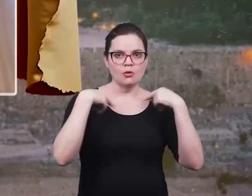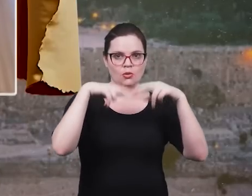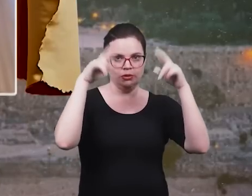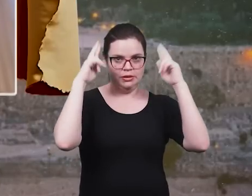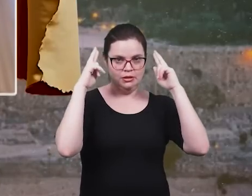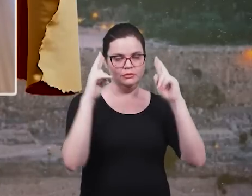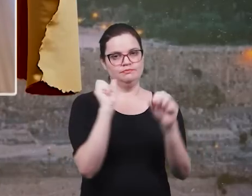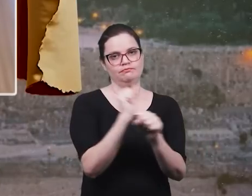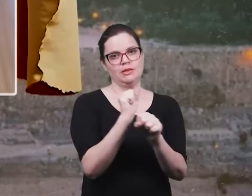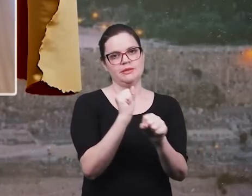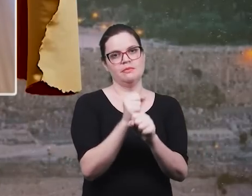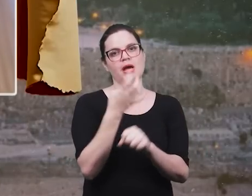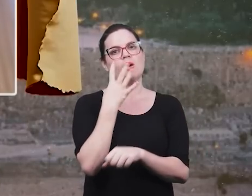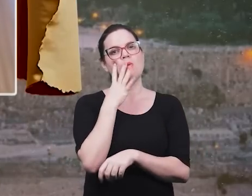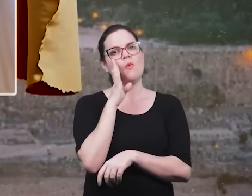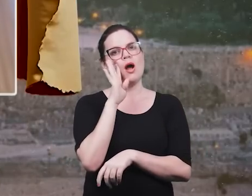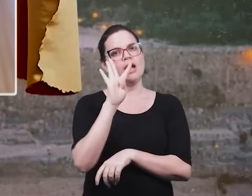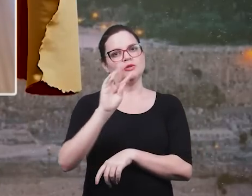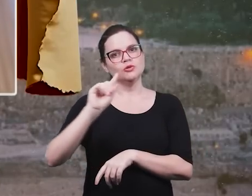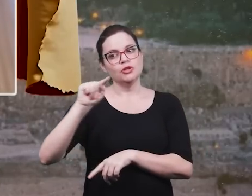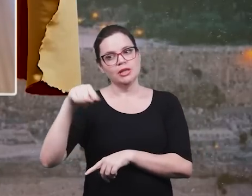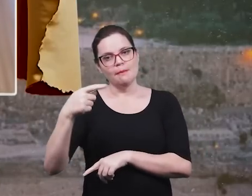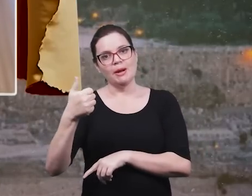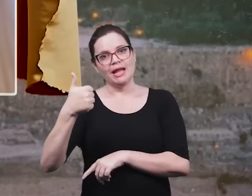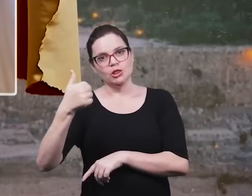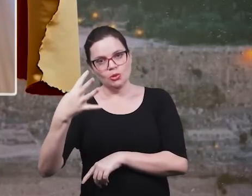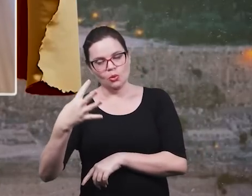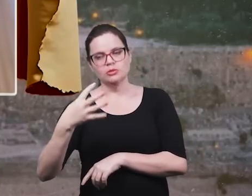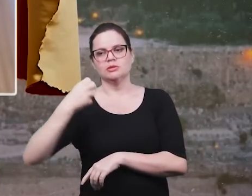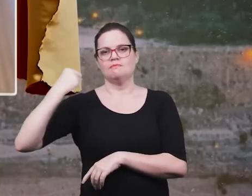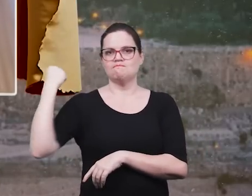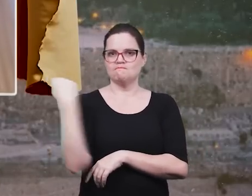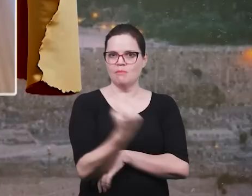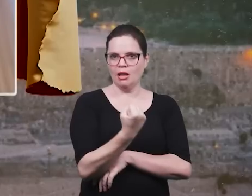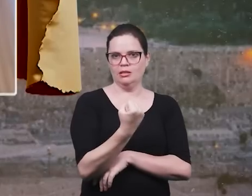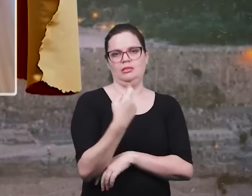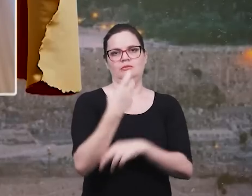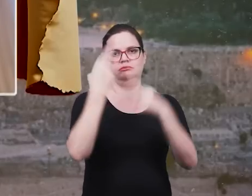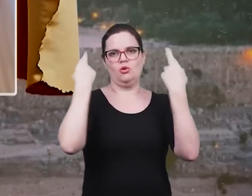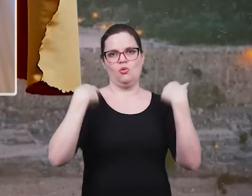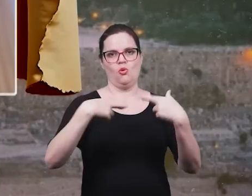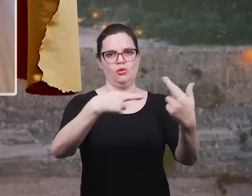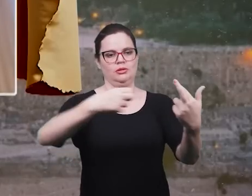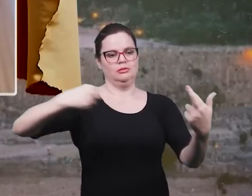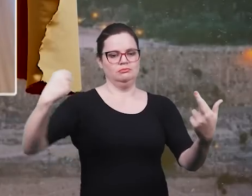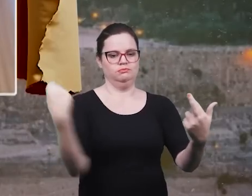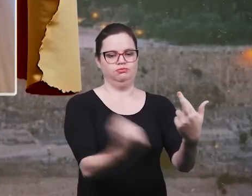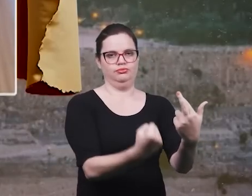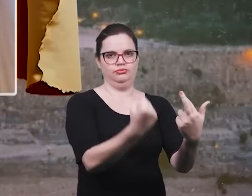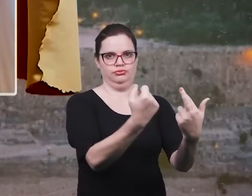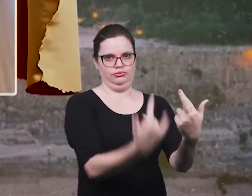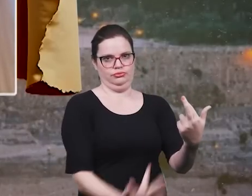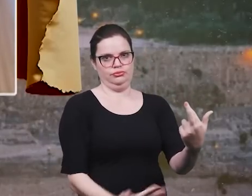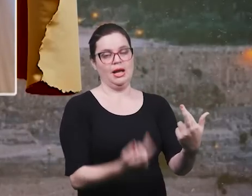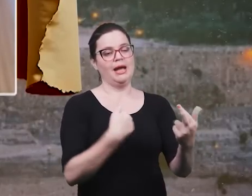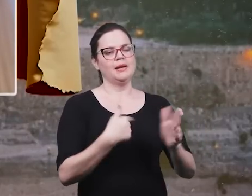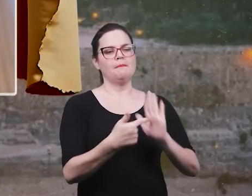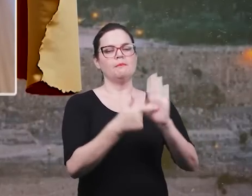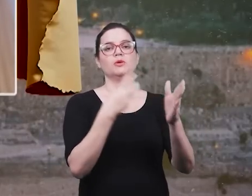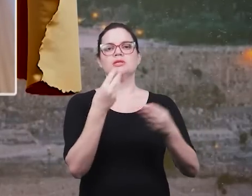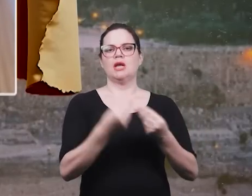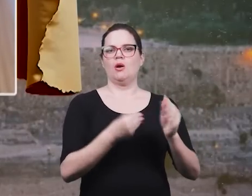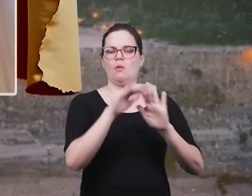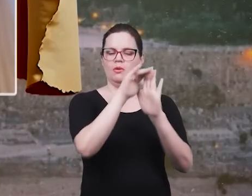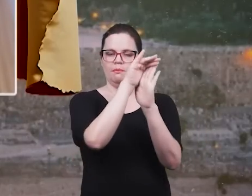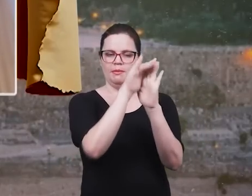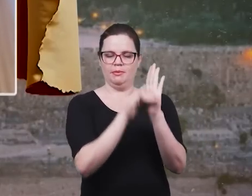sacrificado. E o Senhor dá todas as orientações, falando como que ia ser a festa e tudo mais. Mas a coisa